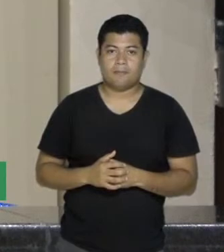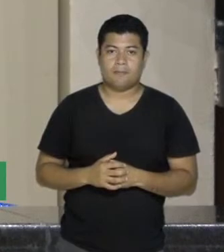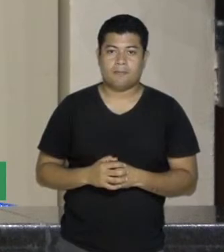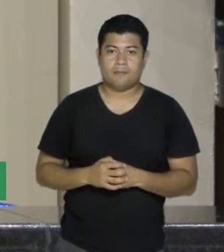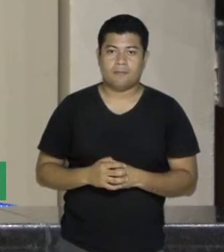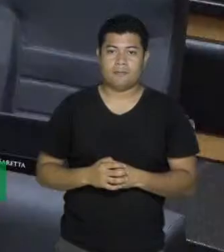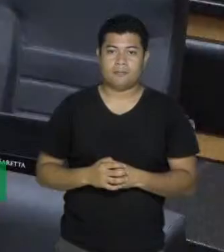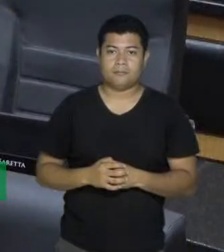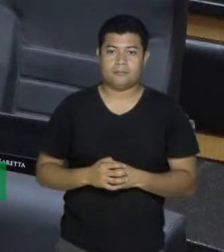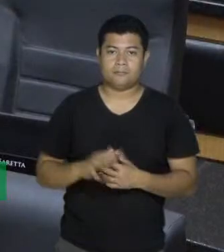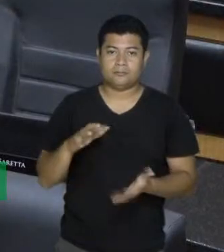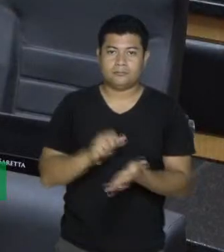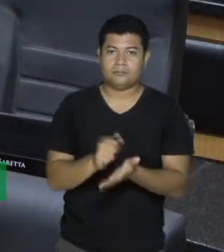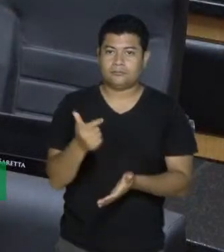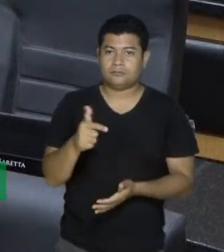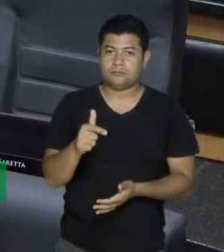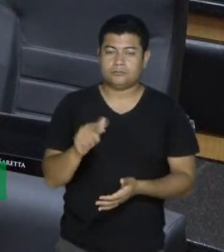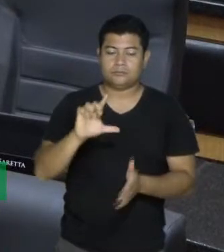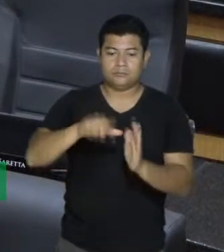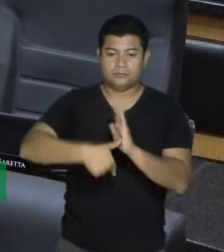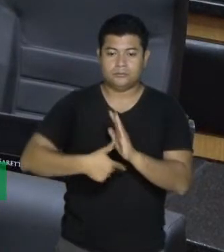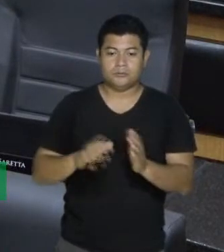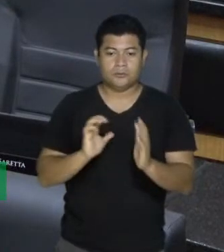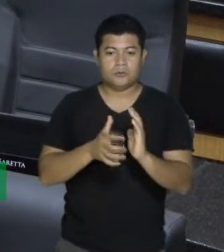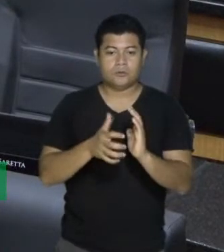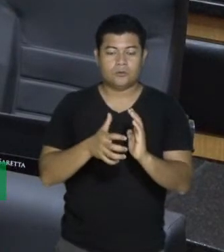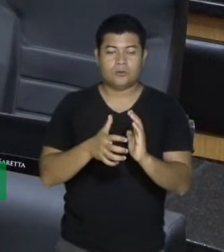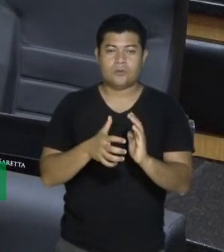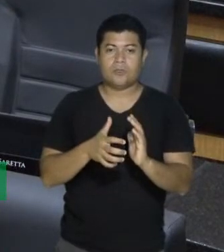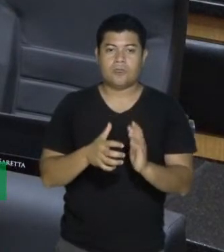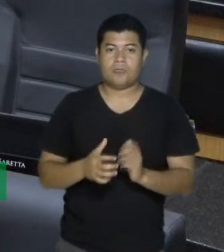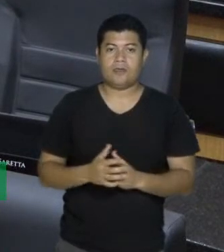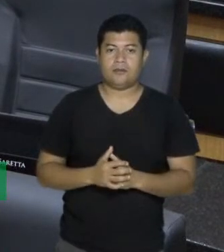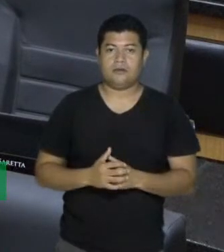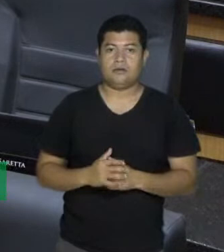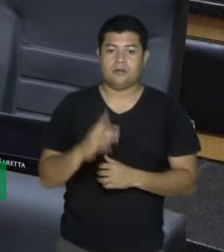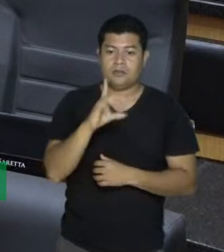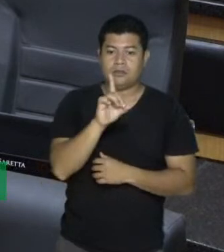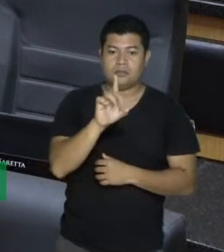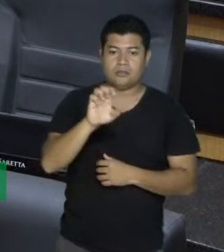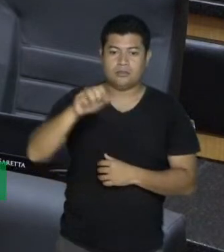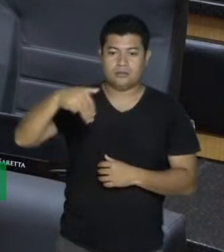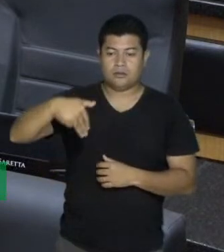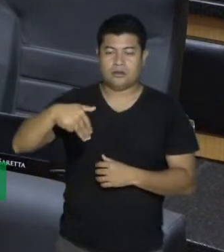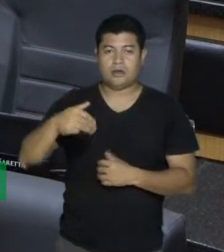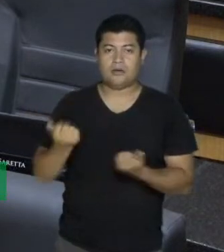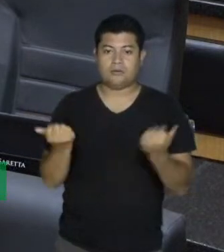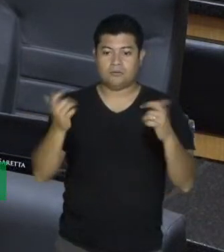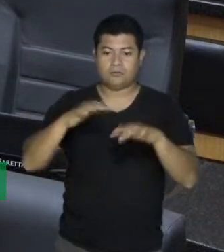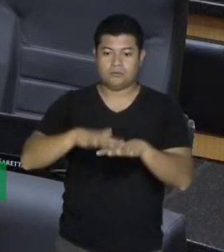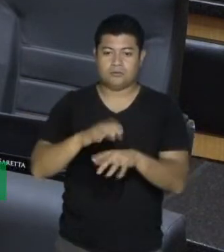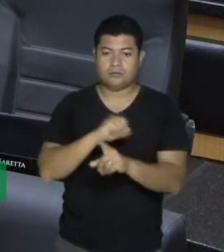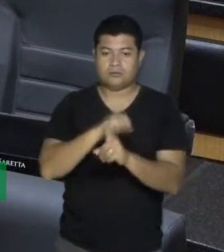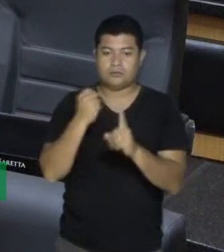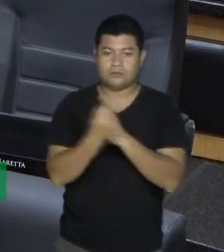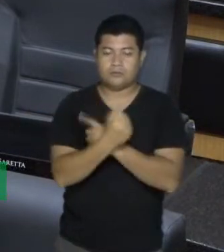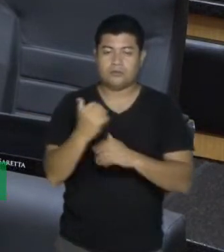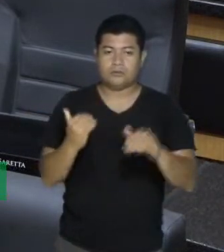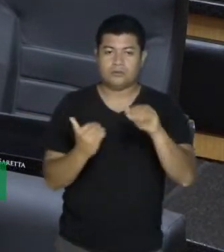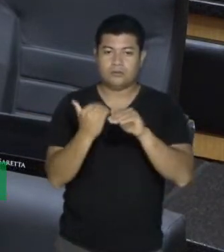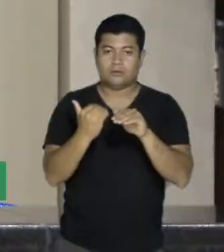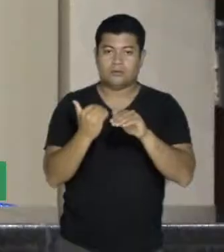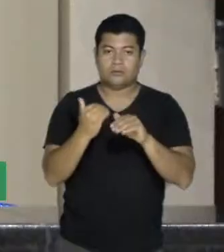próximo horário pertence ao bloco democracia inclusão social e igualdade